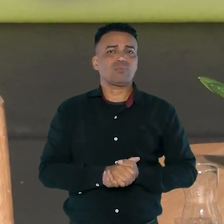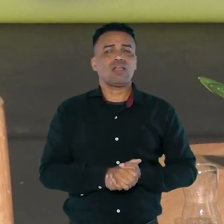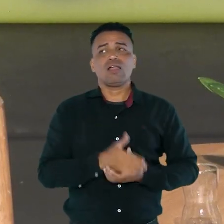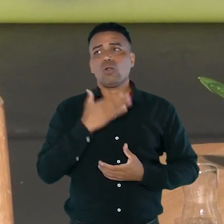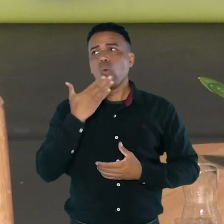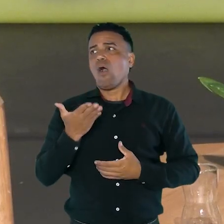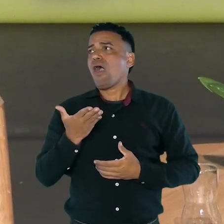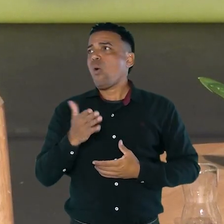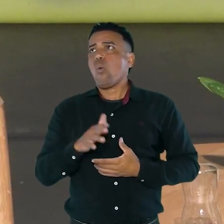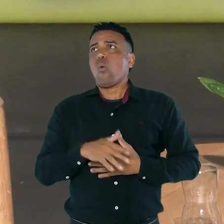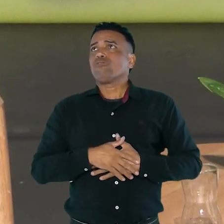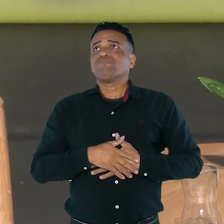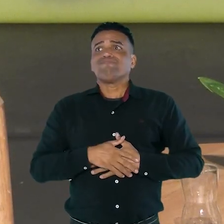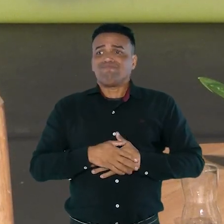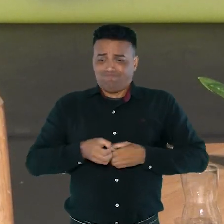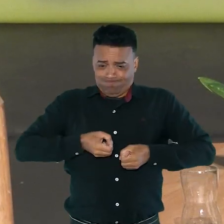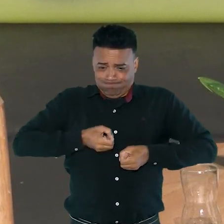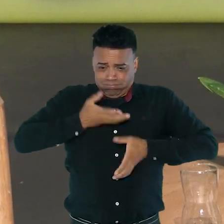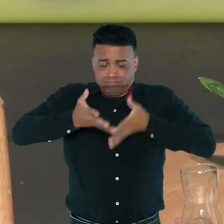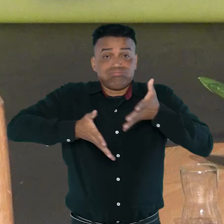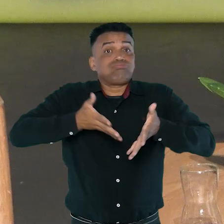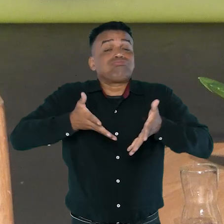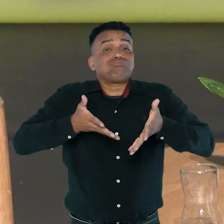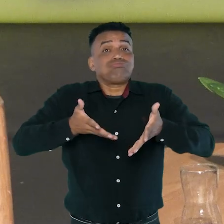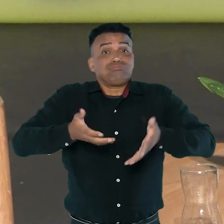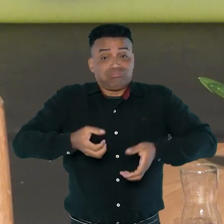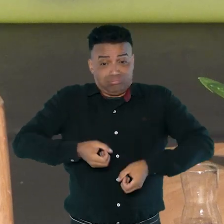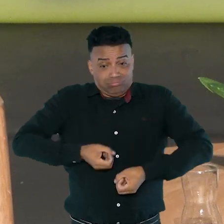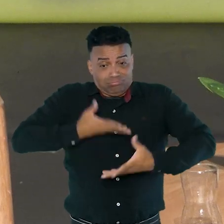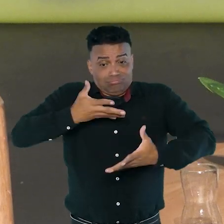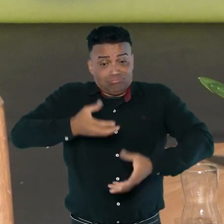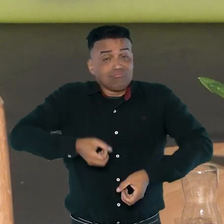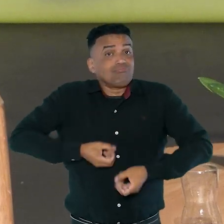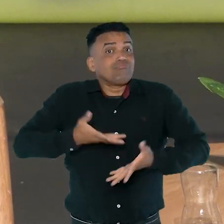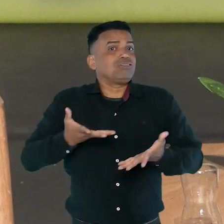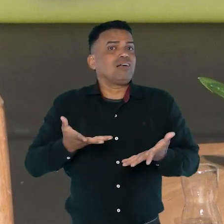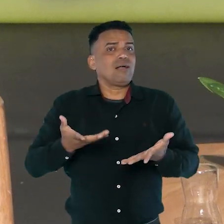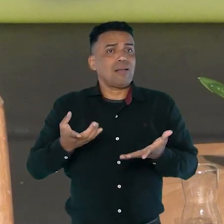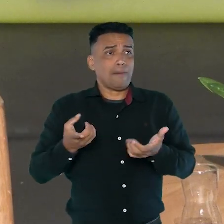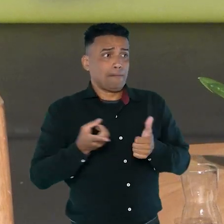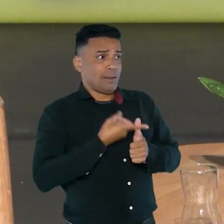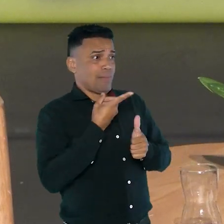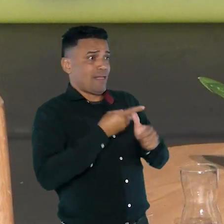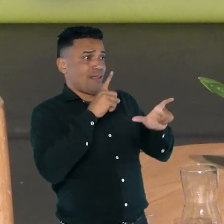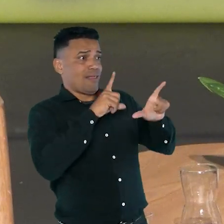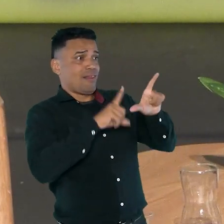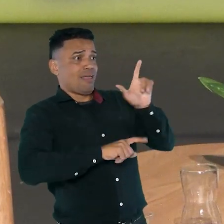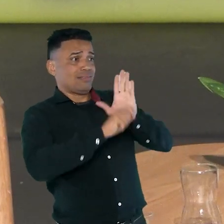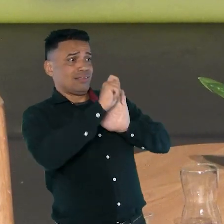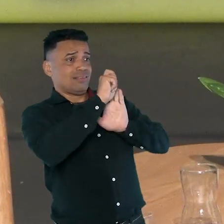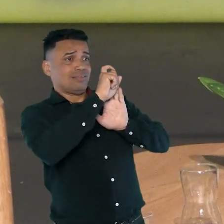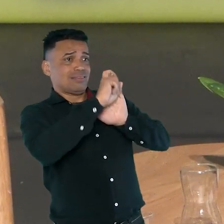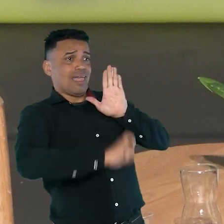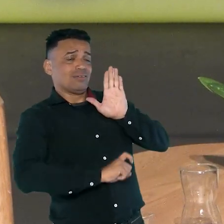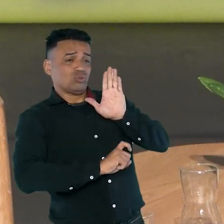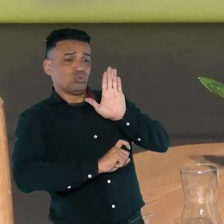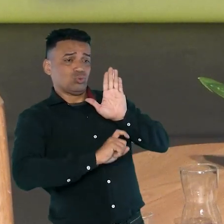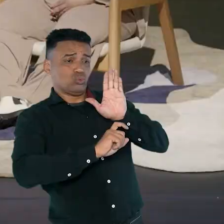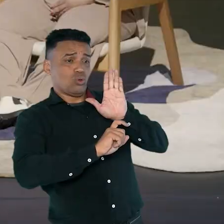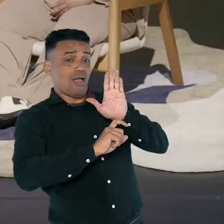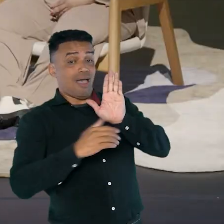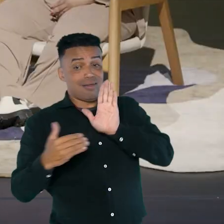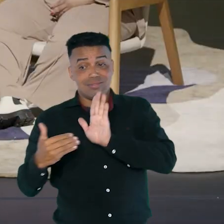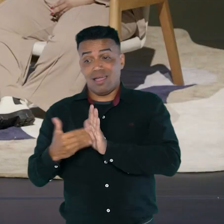Qual é o motorzinho, assim? Mudou a intenção que você tinha do seu primeiro poema para agora? O que